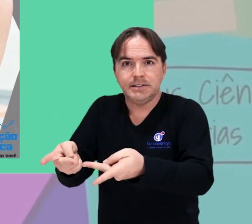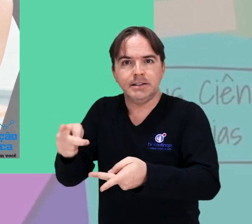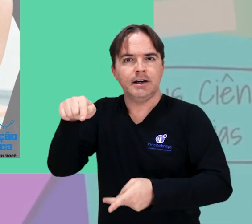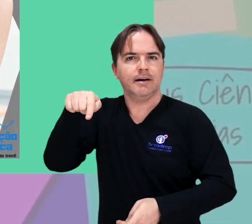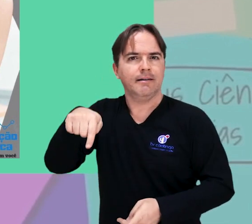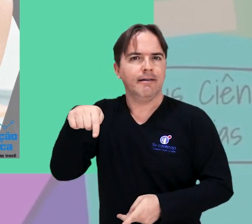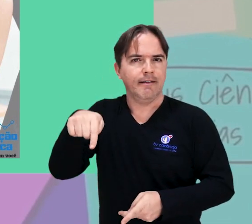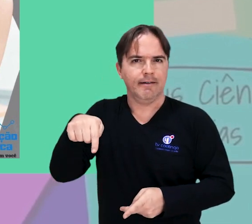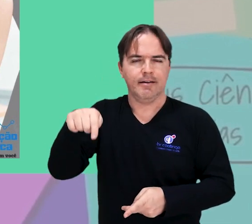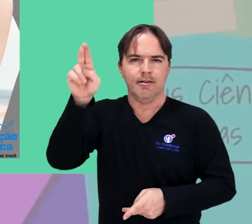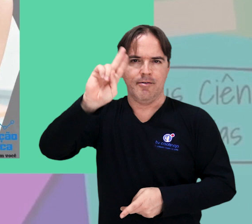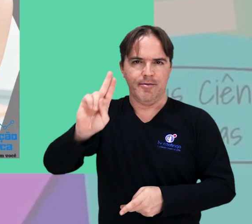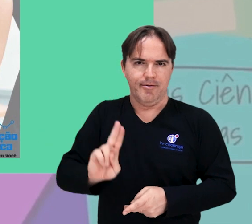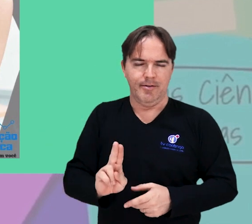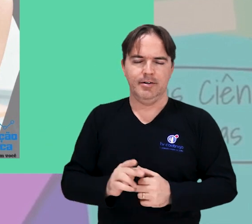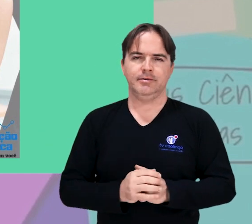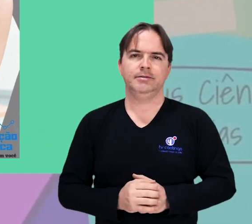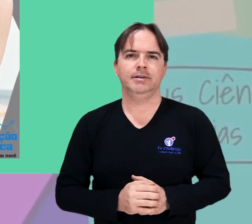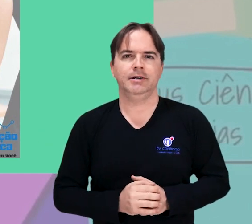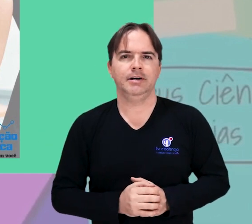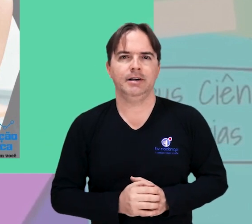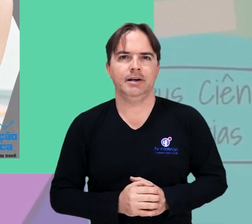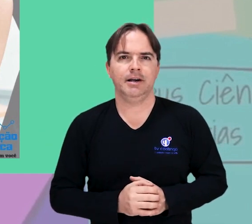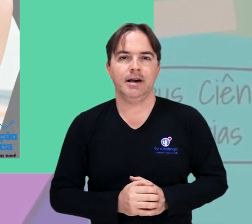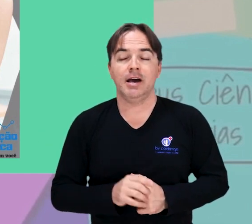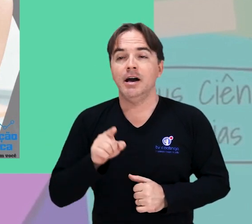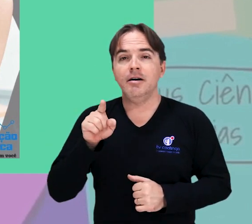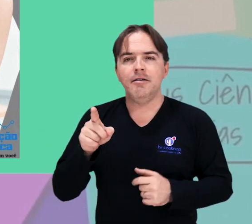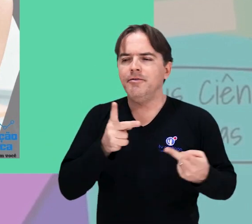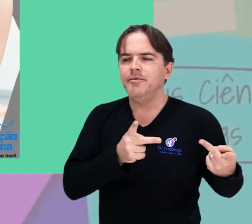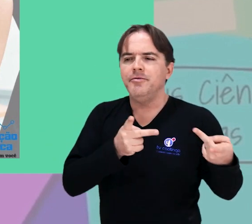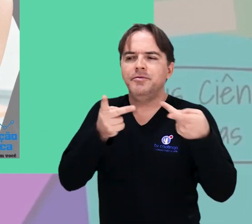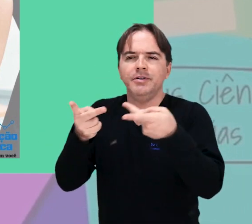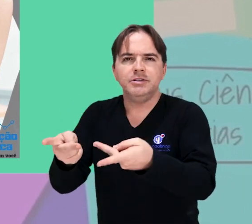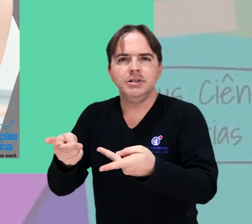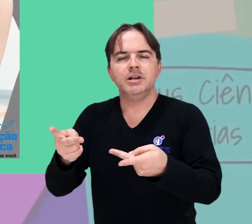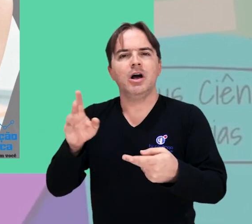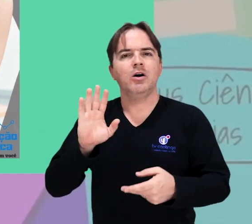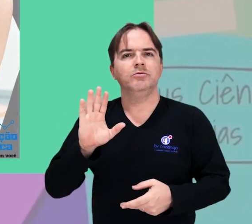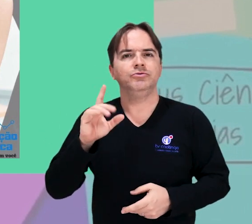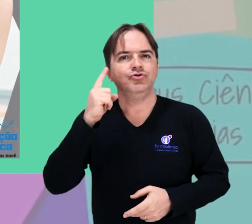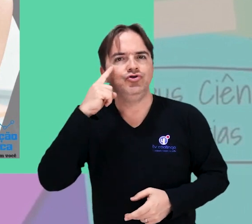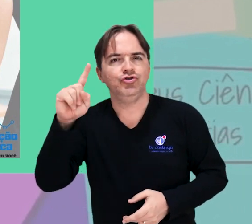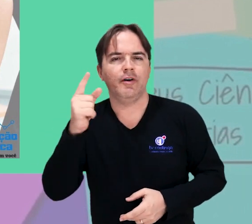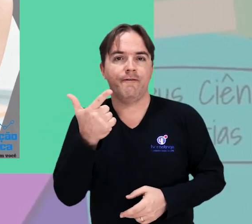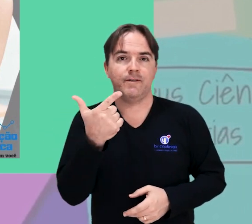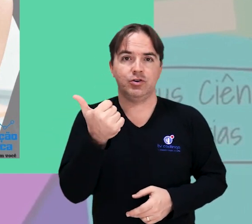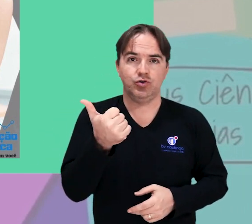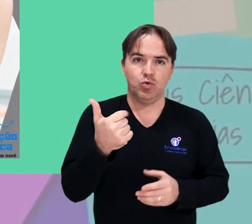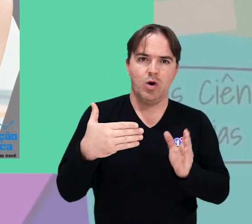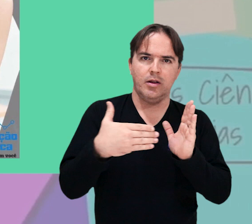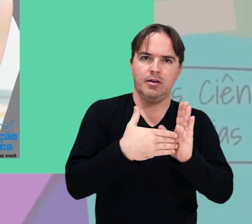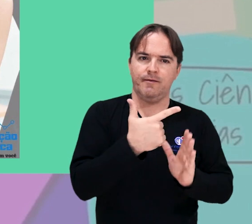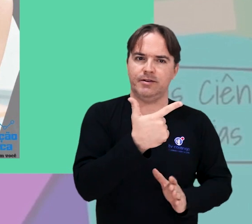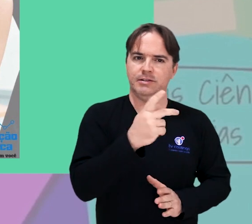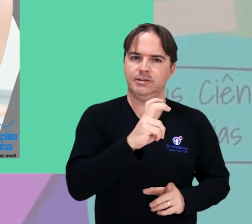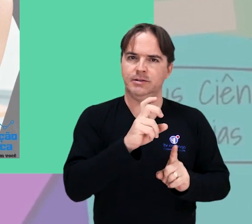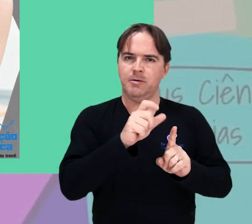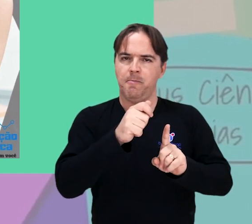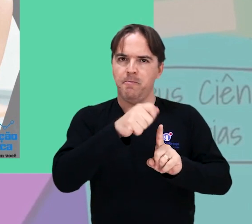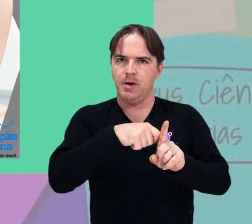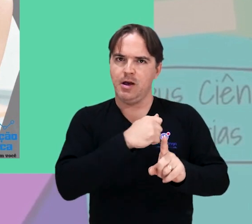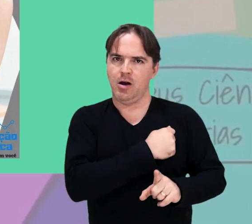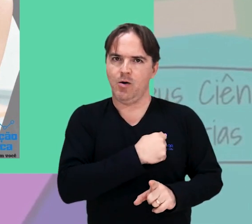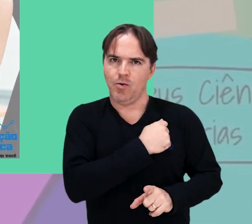Federal do Vale do São Francisco atividade acontece entre os dias 21 e 25 de Agosto nos